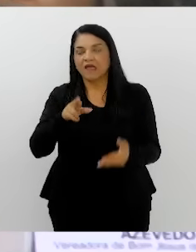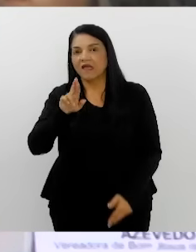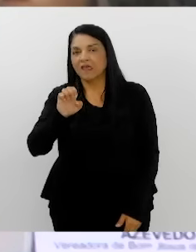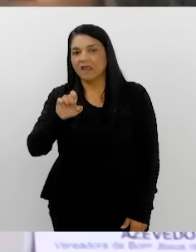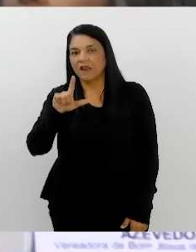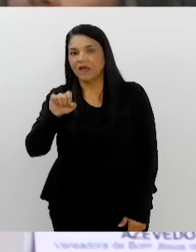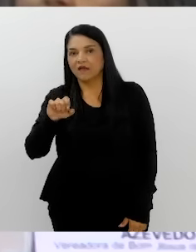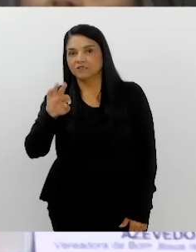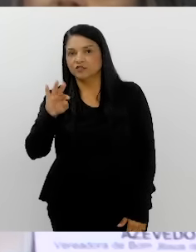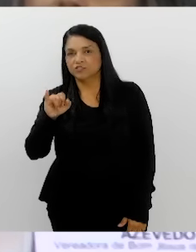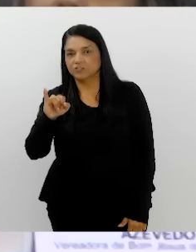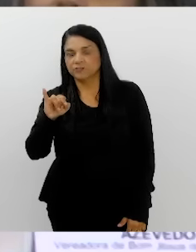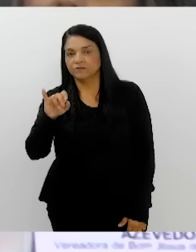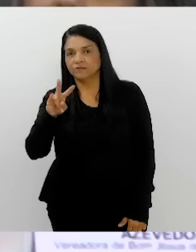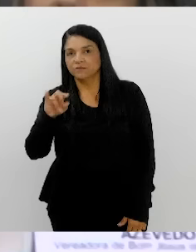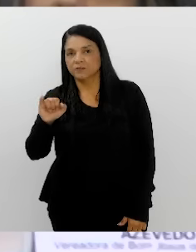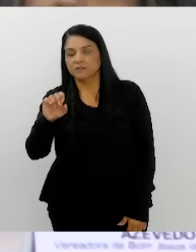humano,